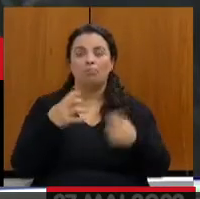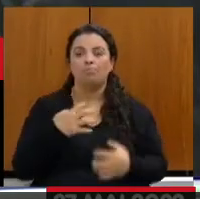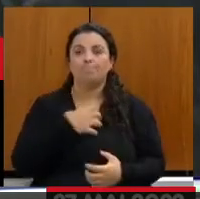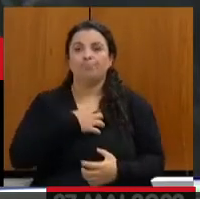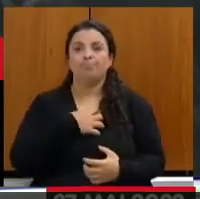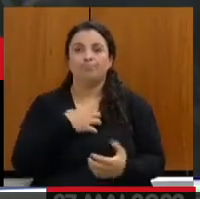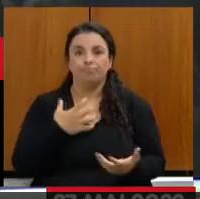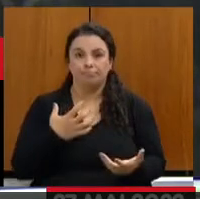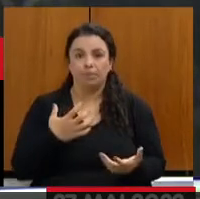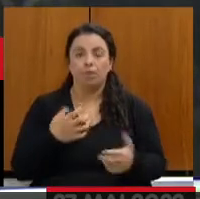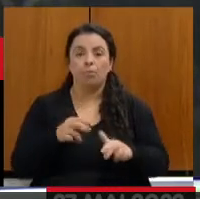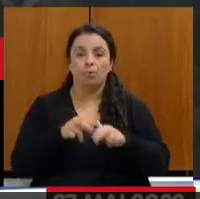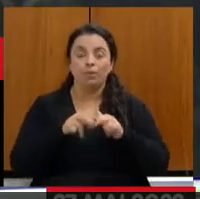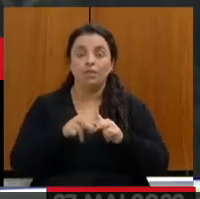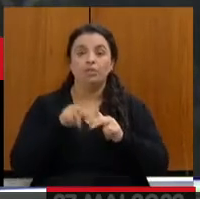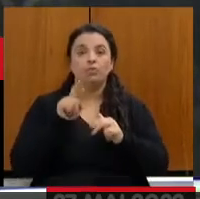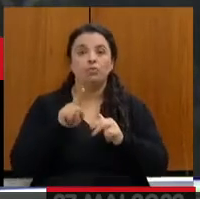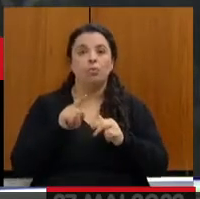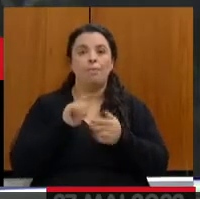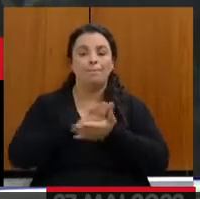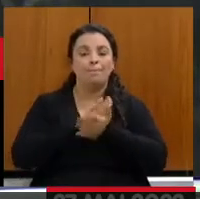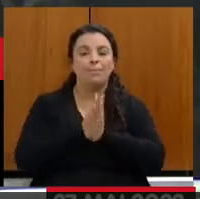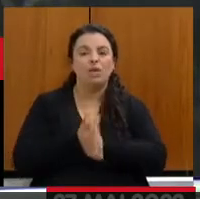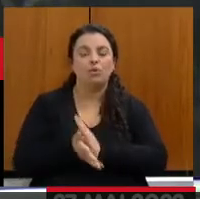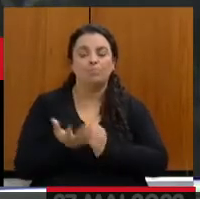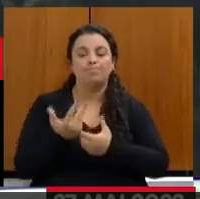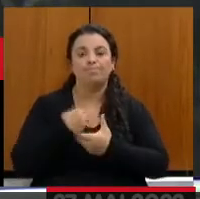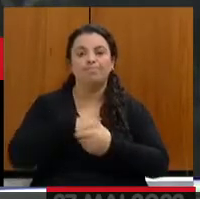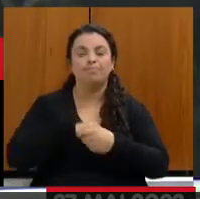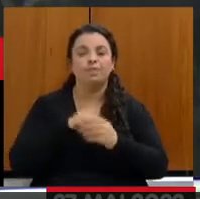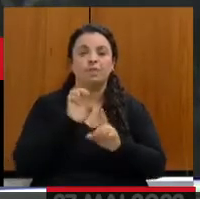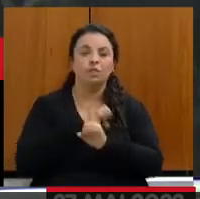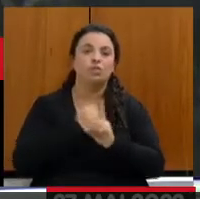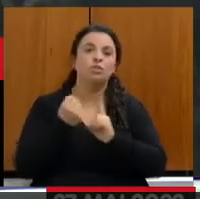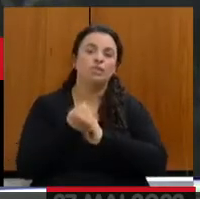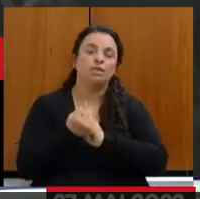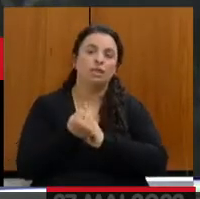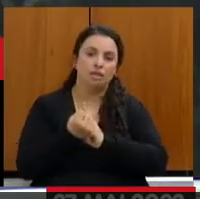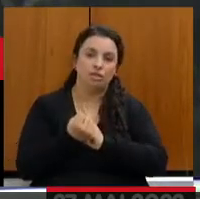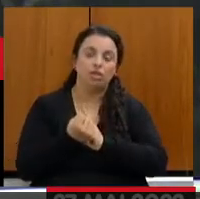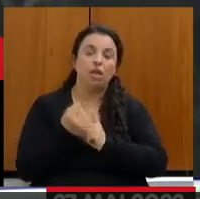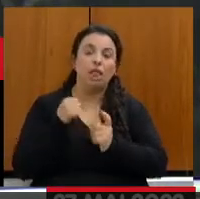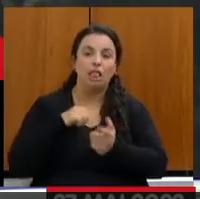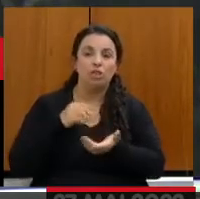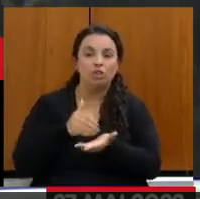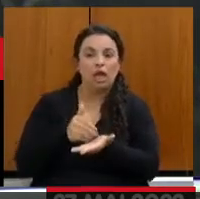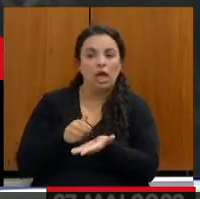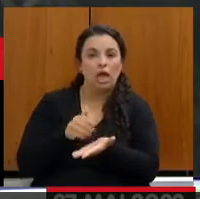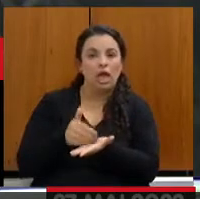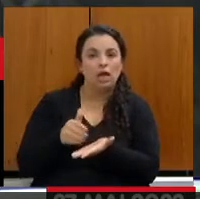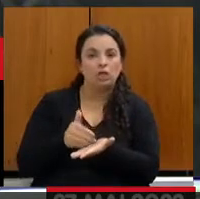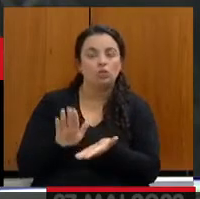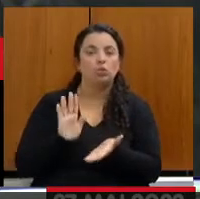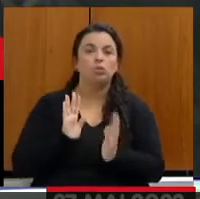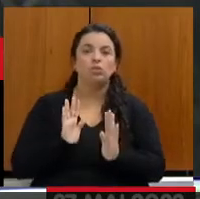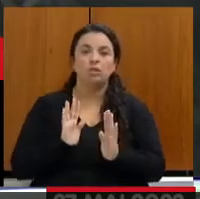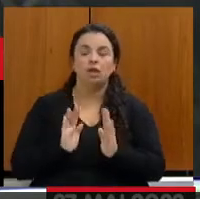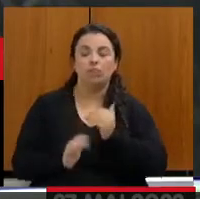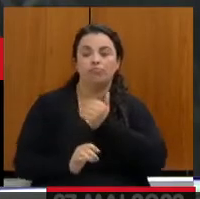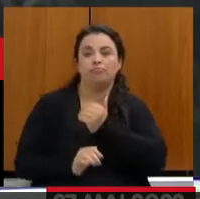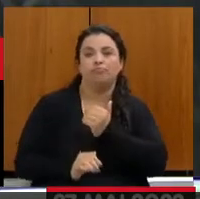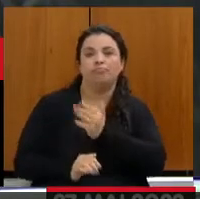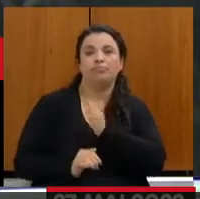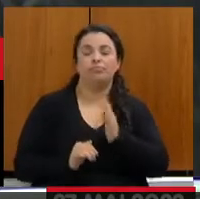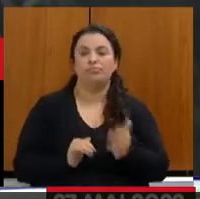é fruto de um preconceito né que a sociedade tem de exclusão né de